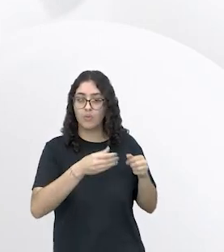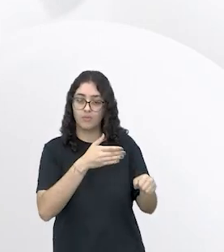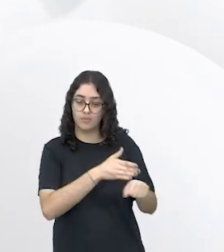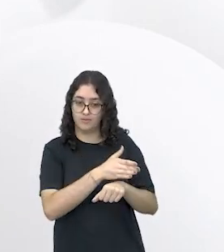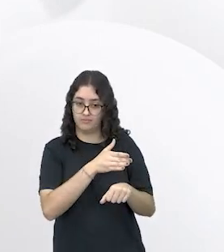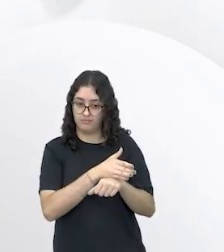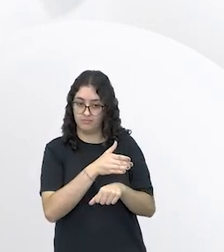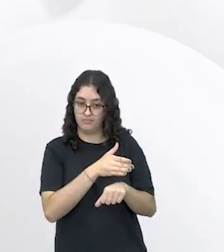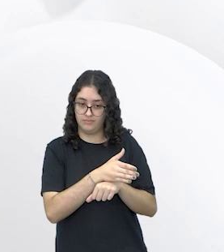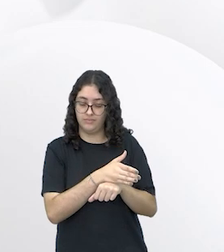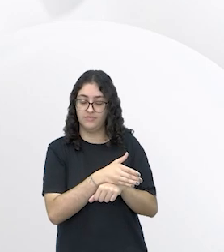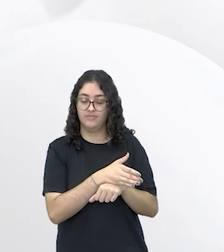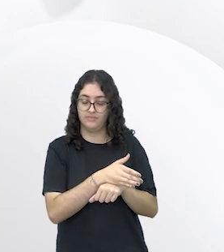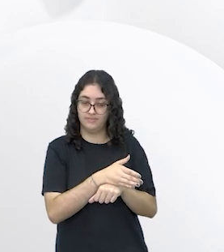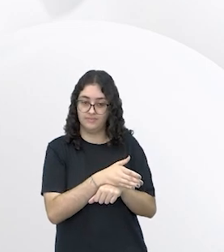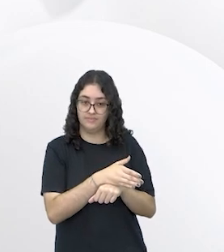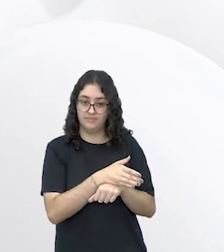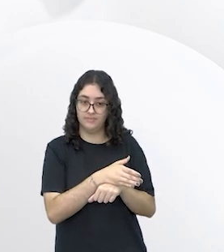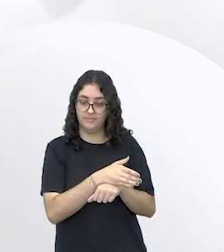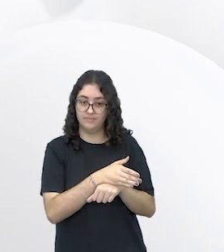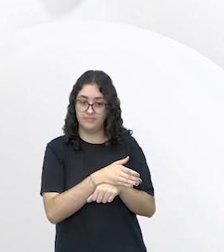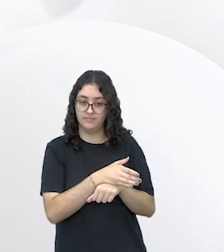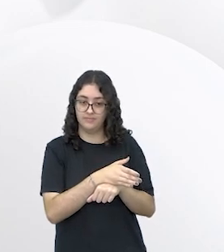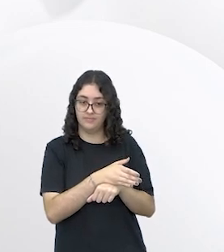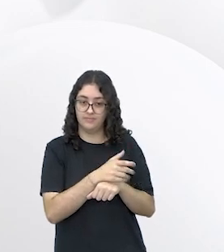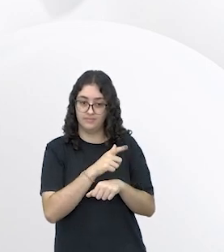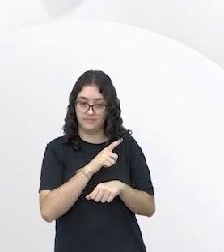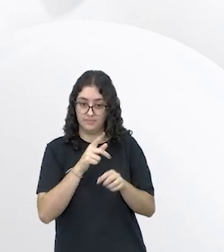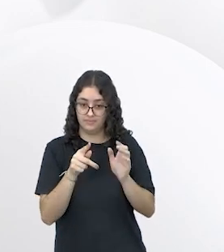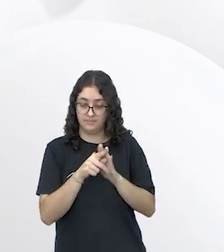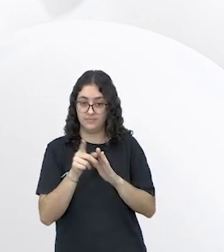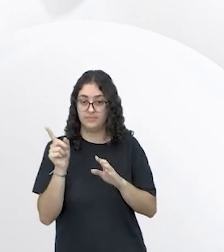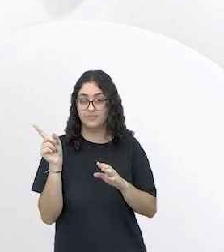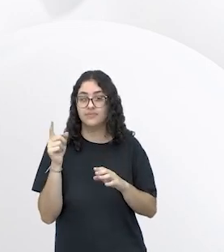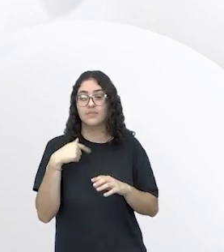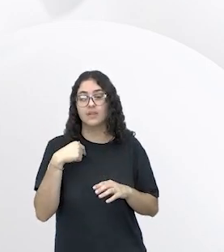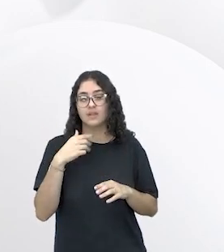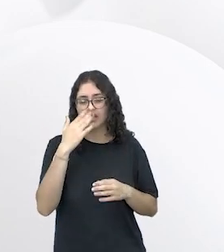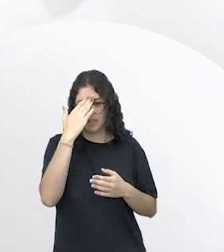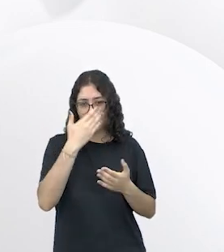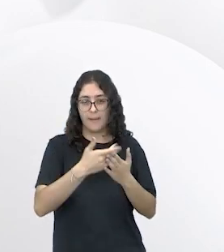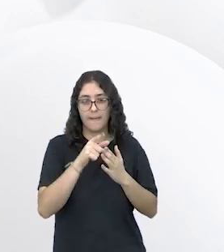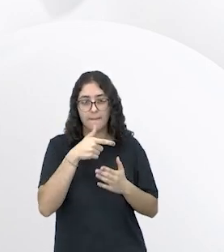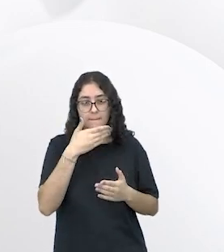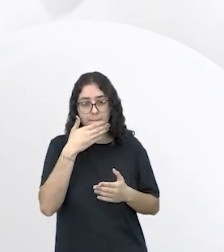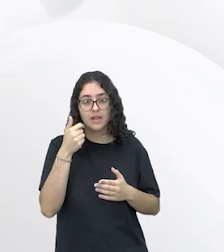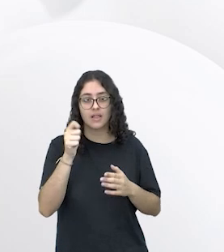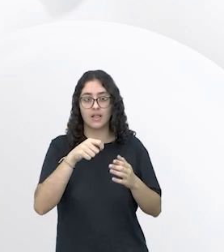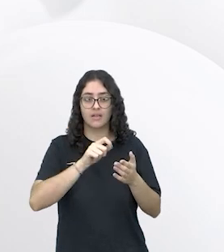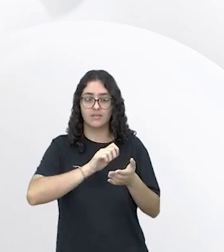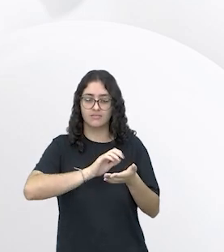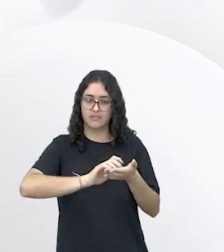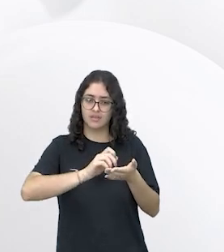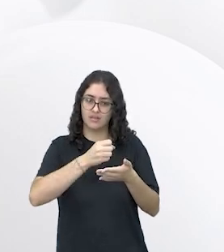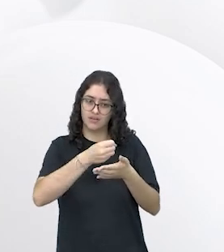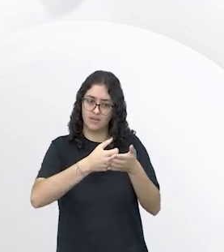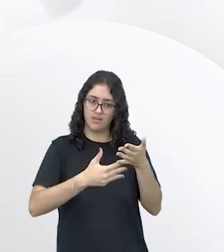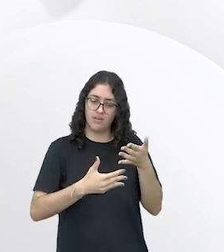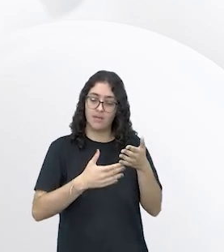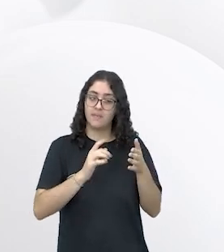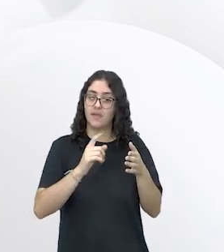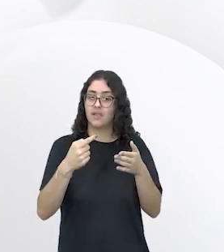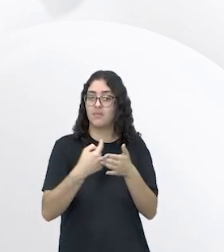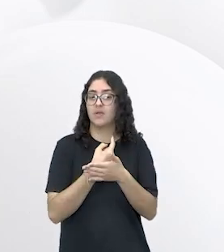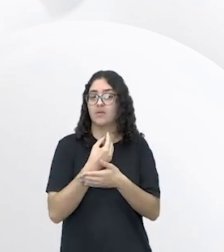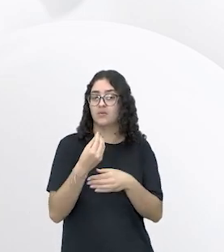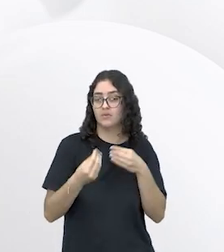acessar o Mentimeter aí. Então, acho melhor, pode escrever aí no chat, mas aí não está a